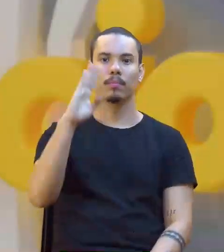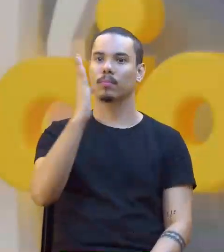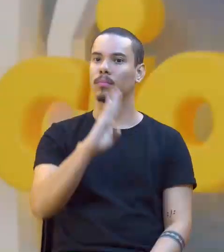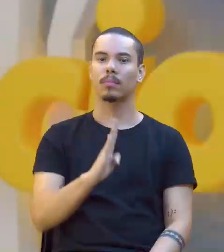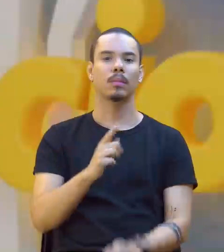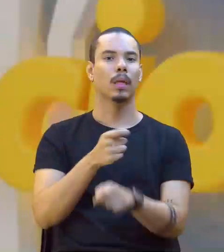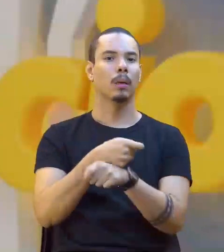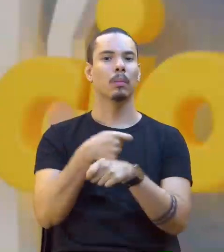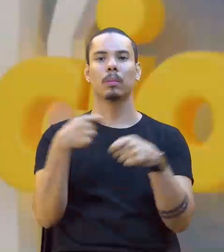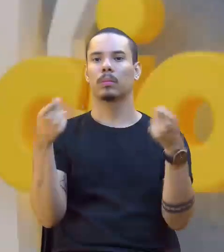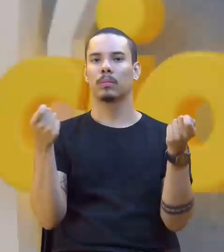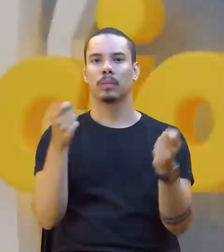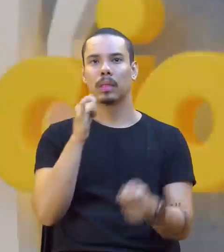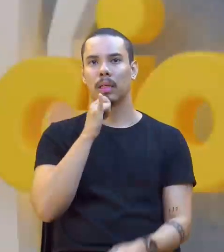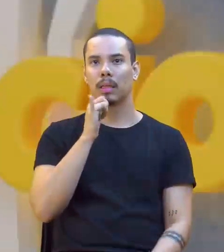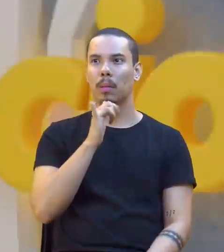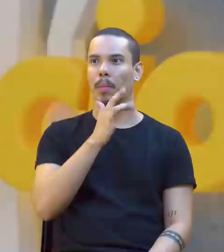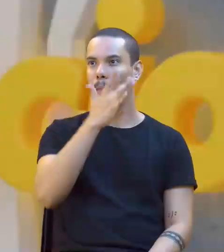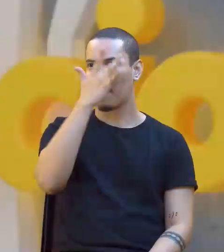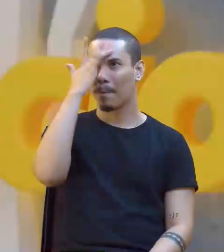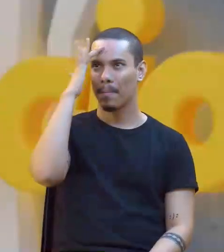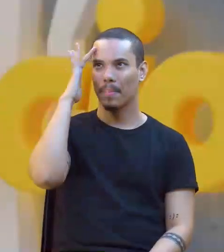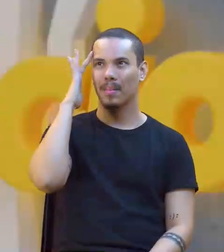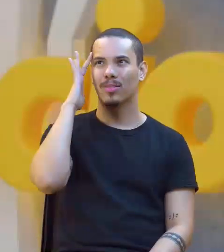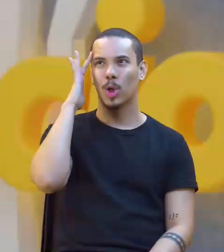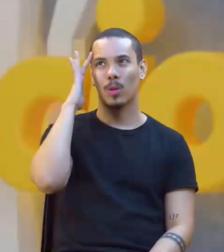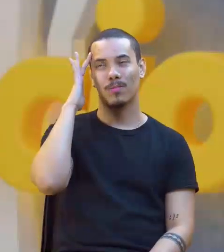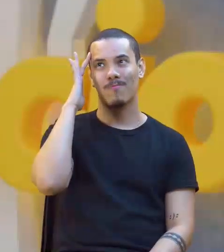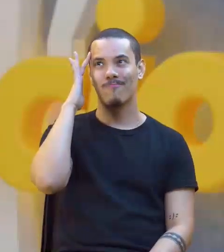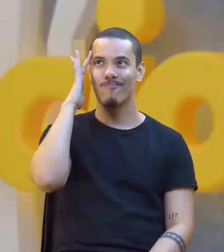ficar... Tem muita gente que usa de má fé.